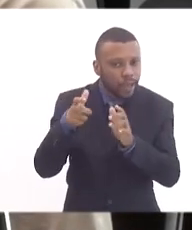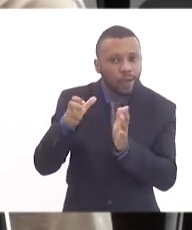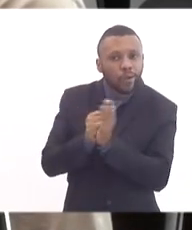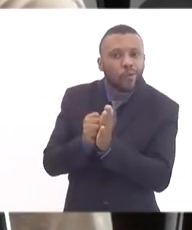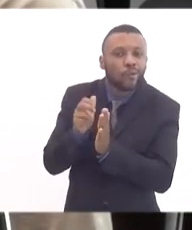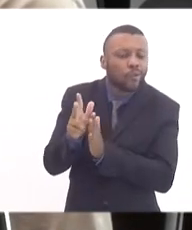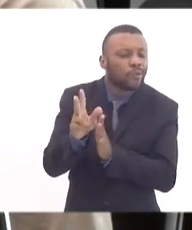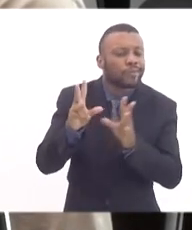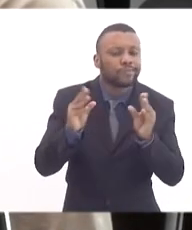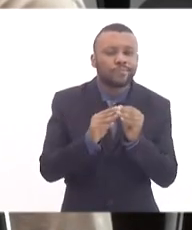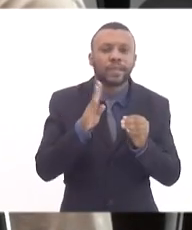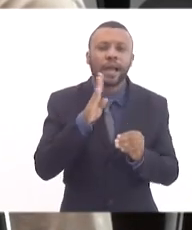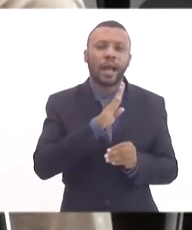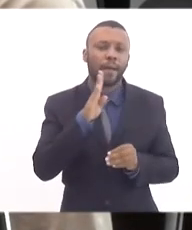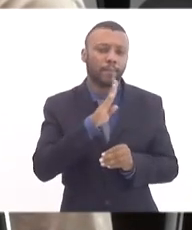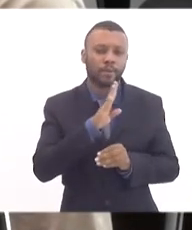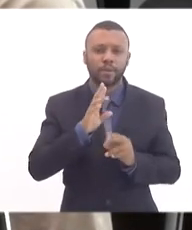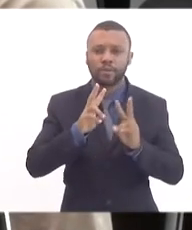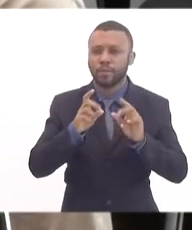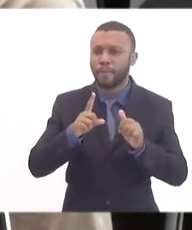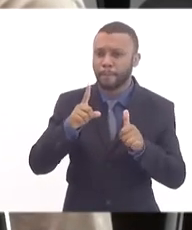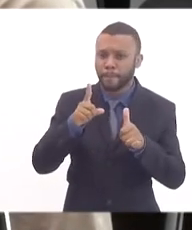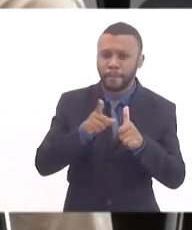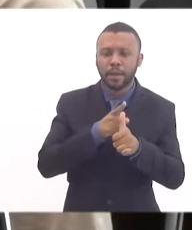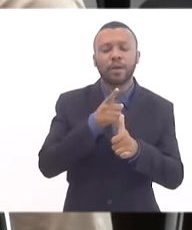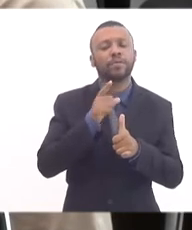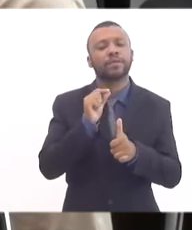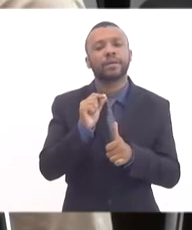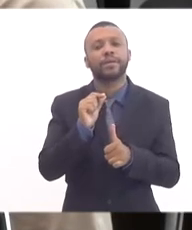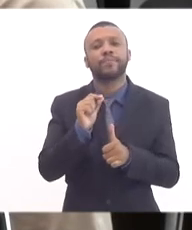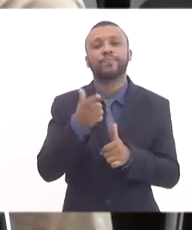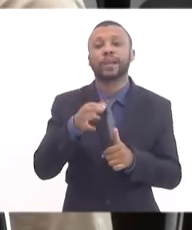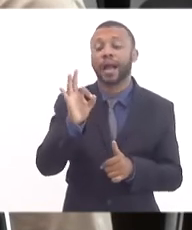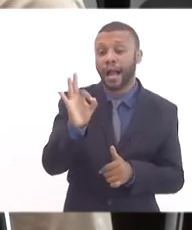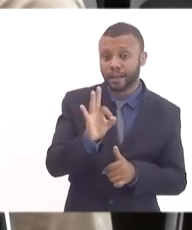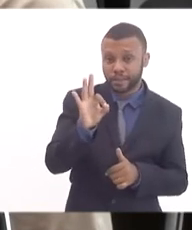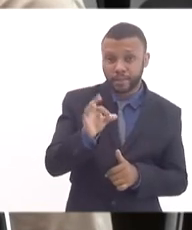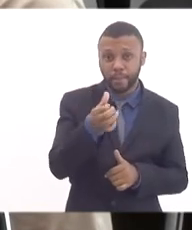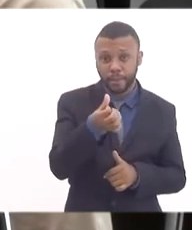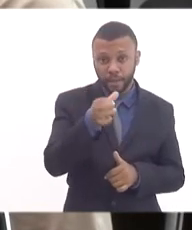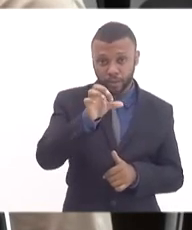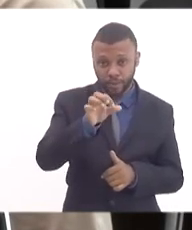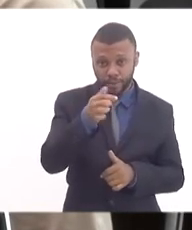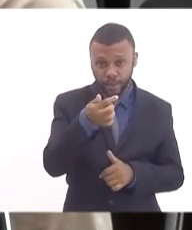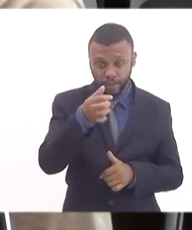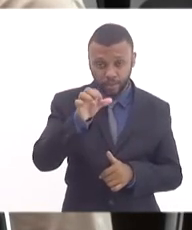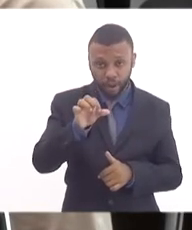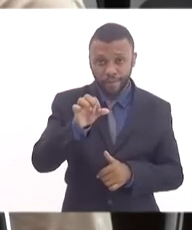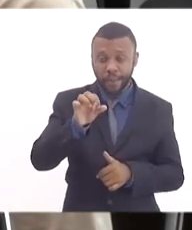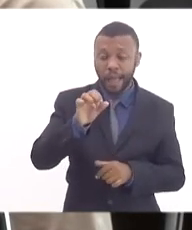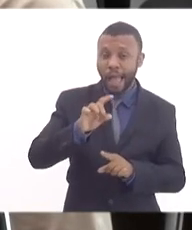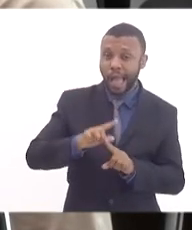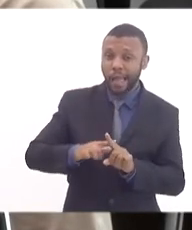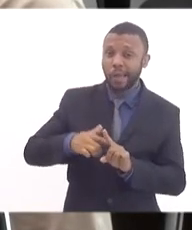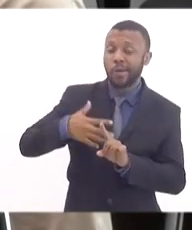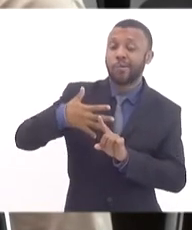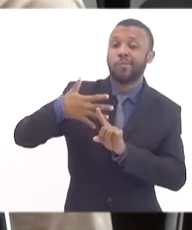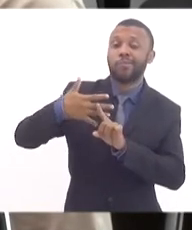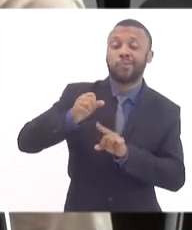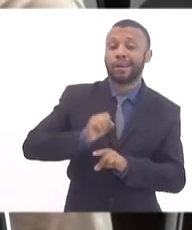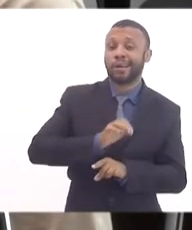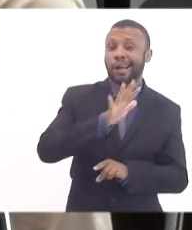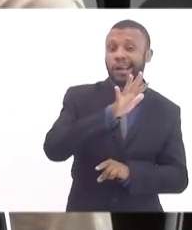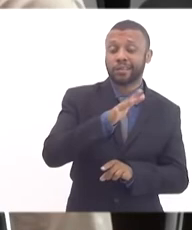relação eu queria falar rapidamente aqui sobre primeiro essa questão de que ali pro da 6979 é muito alta e as alíquotas efetivas